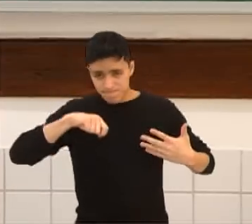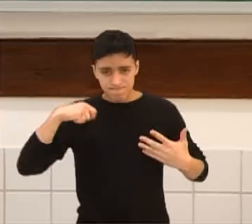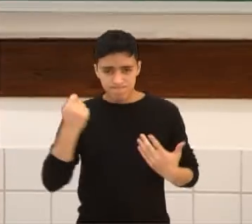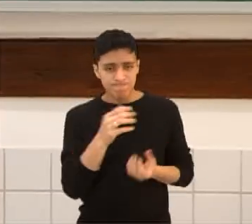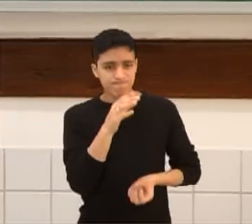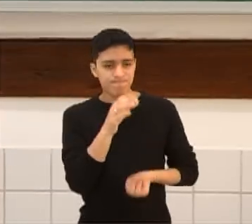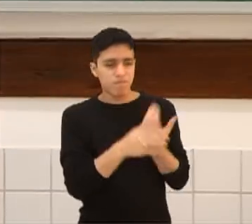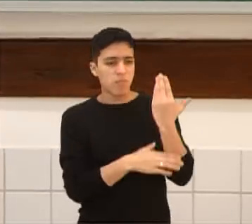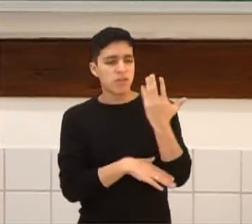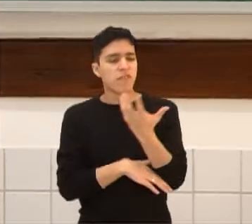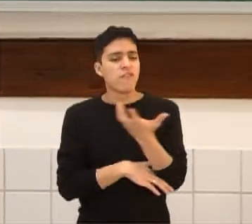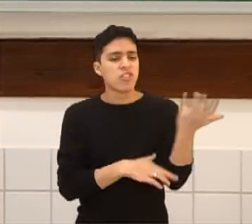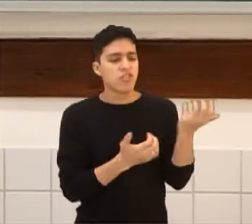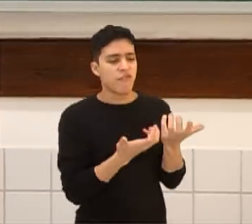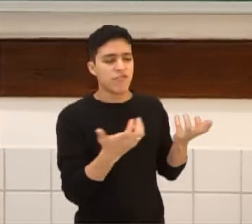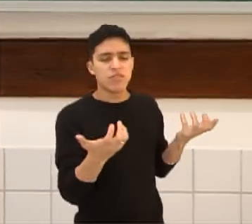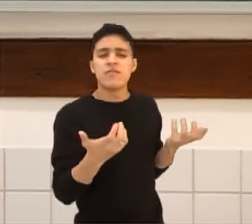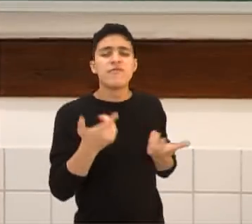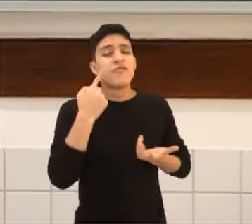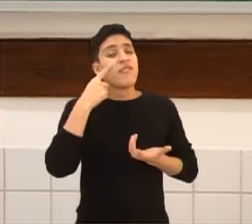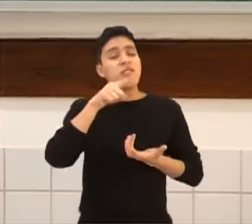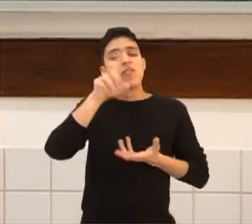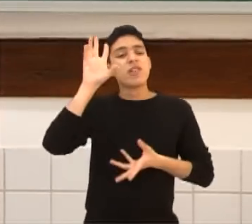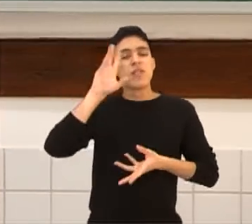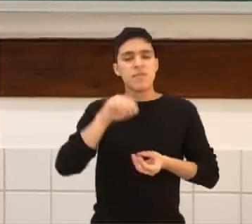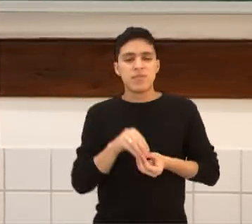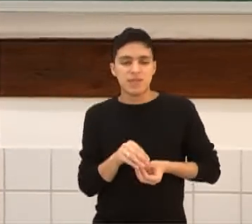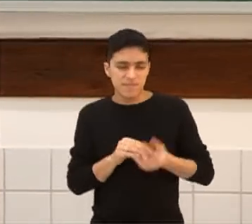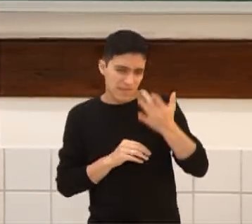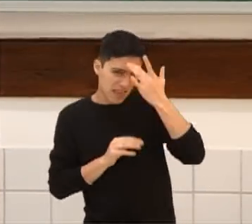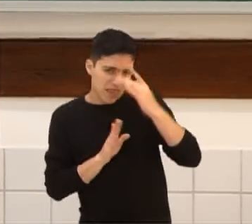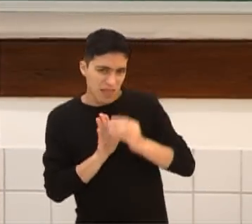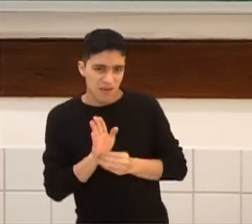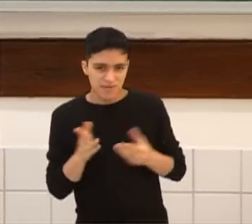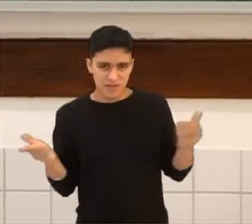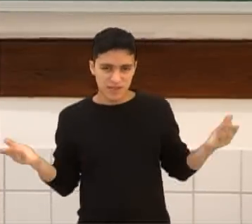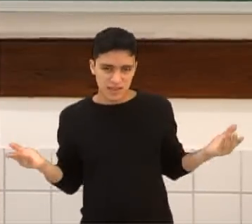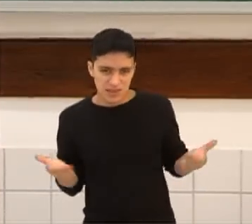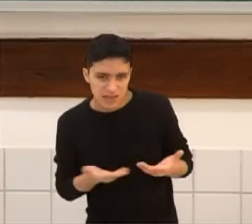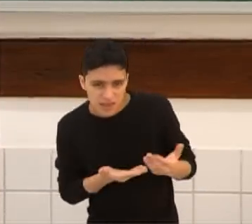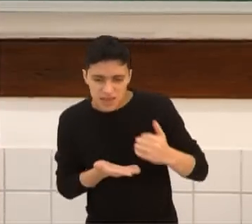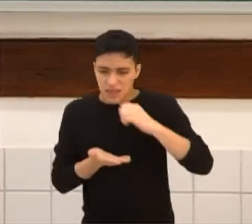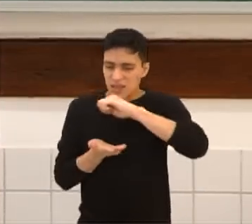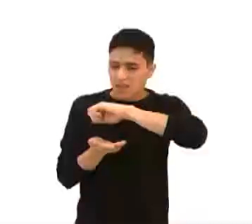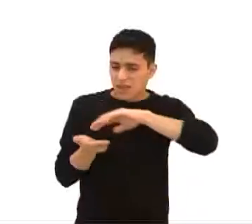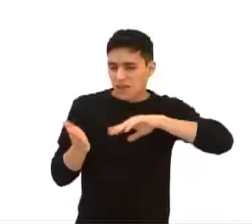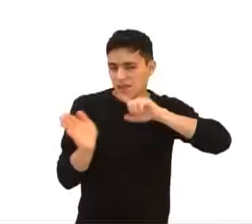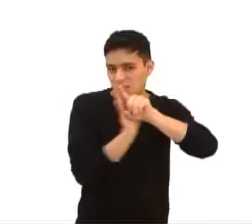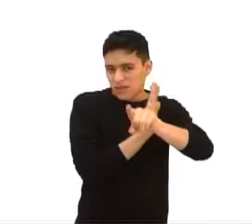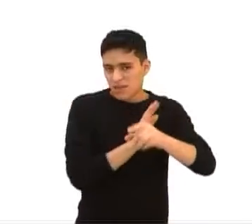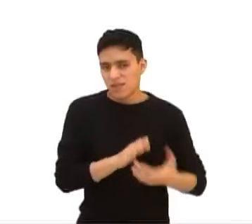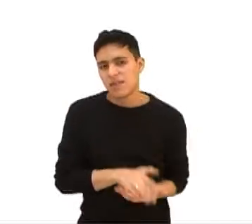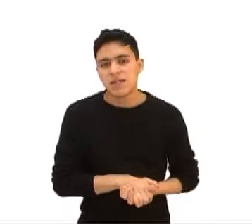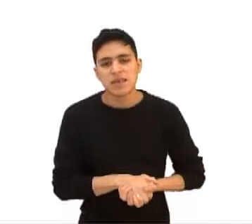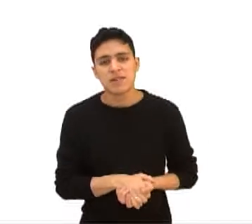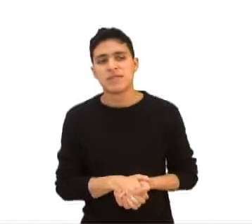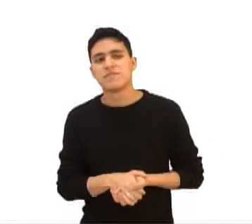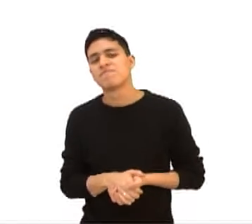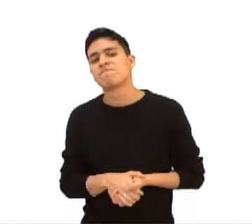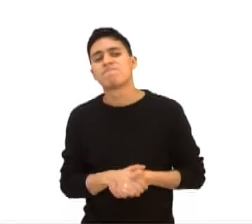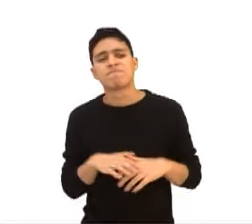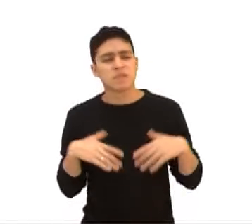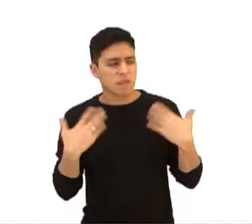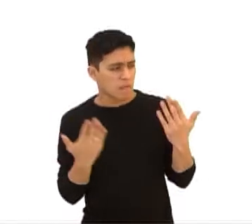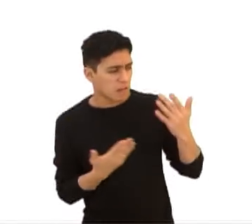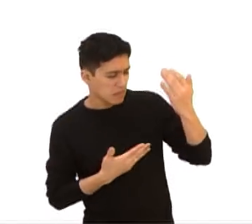vamos ver aí o que você compreendeu de tudo que a gente trabalhou. Vamos fixar os conteúdos trabalhados por meio do nosso quiz. Indique se a